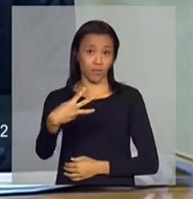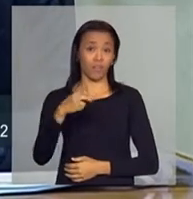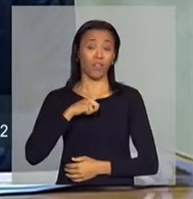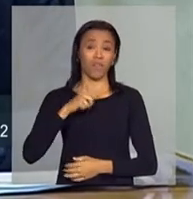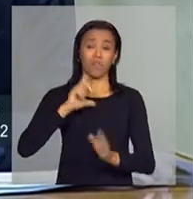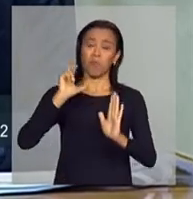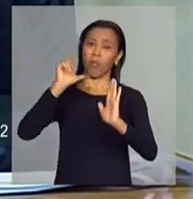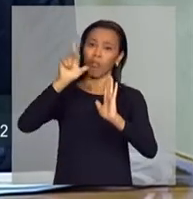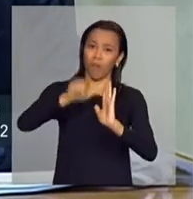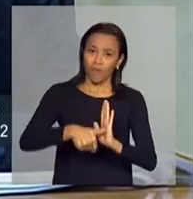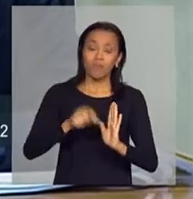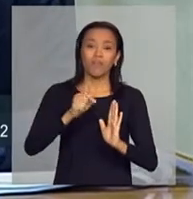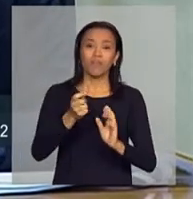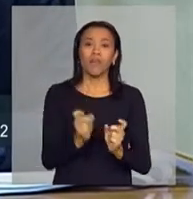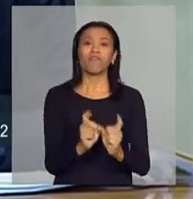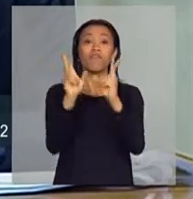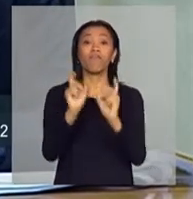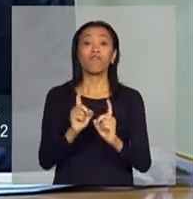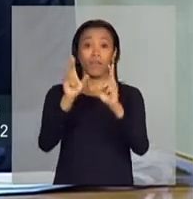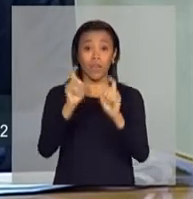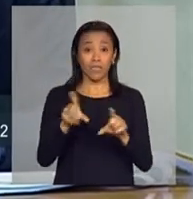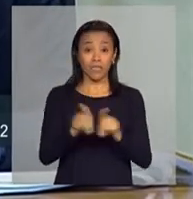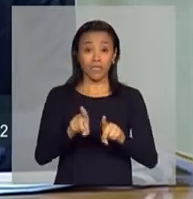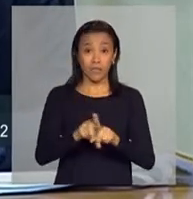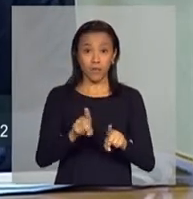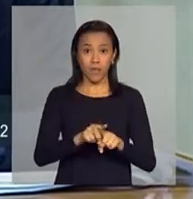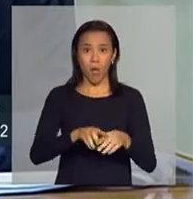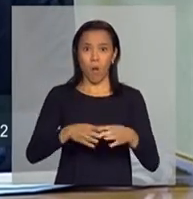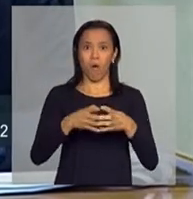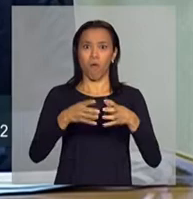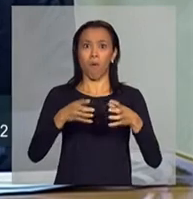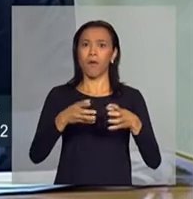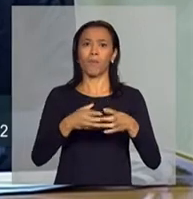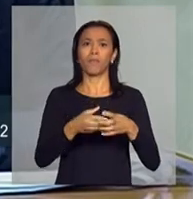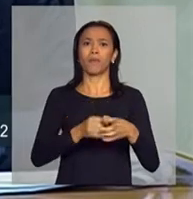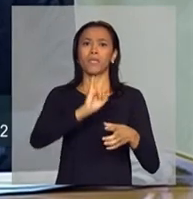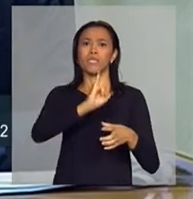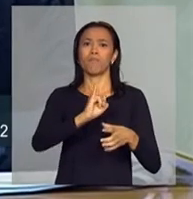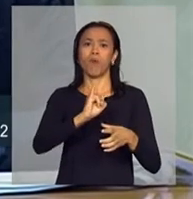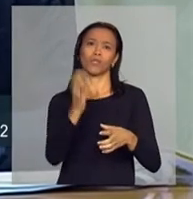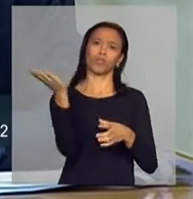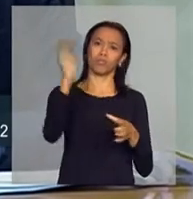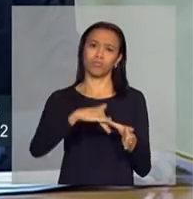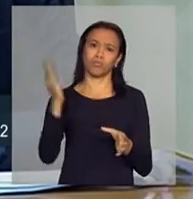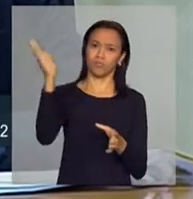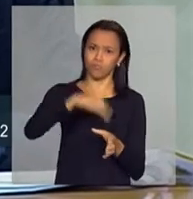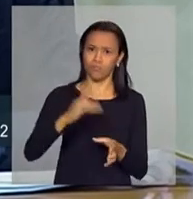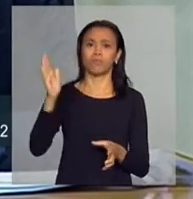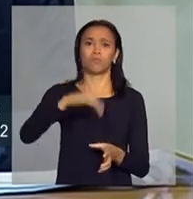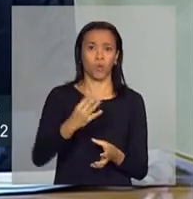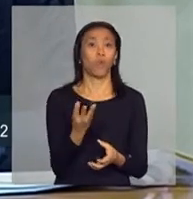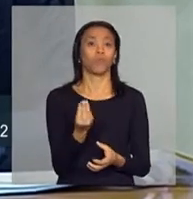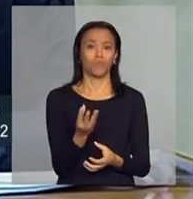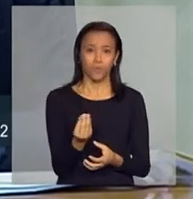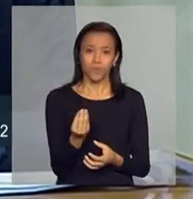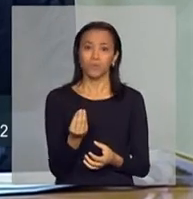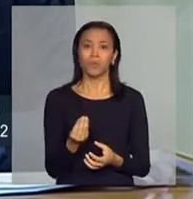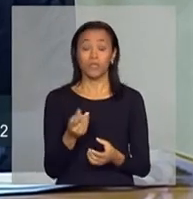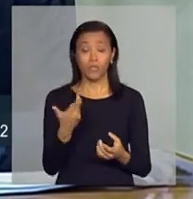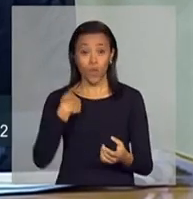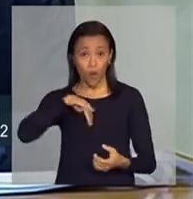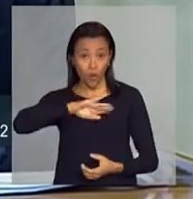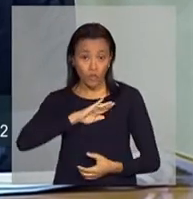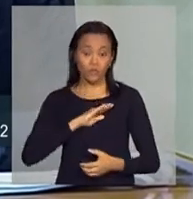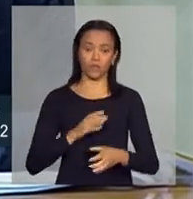das exportações eo aumento das importações como nós crescemos mais do que